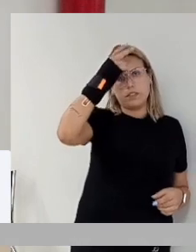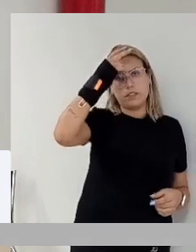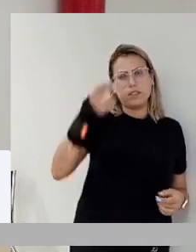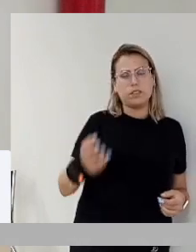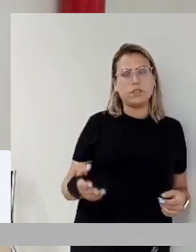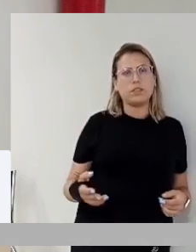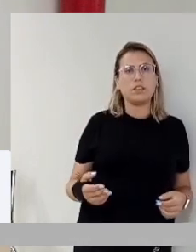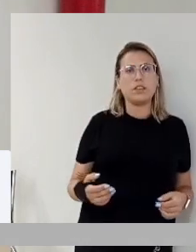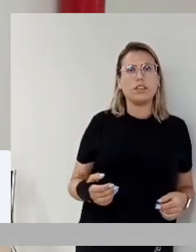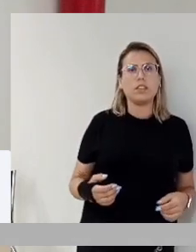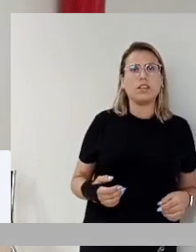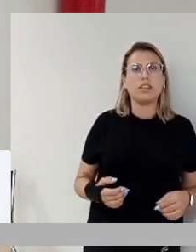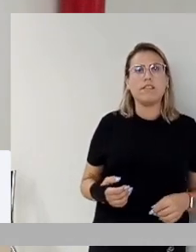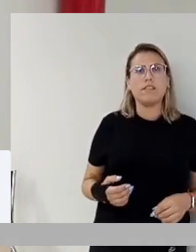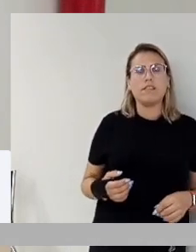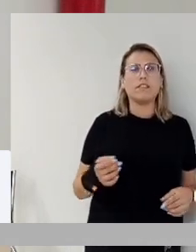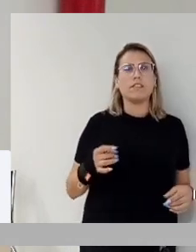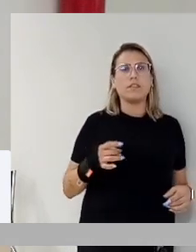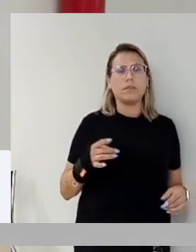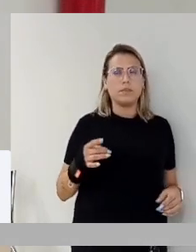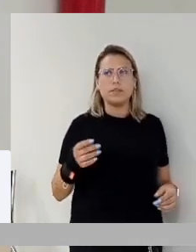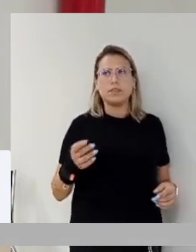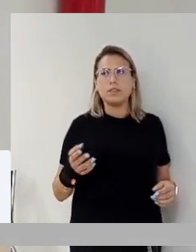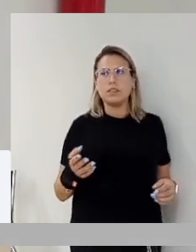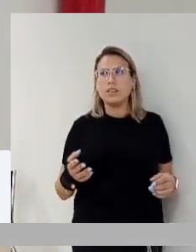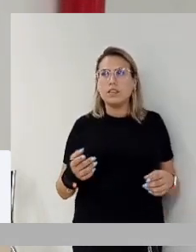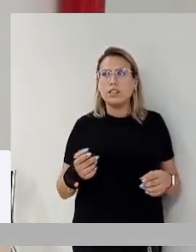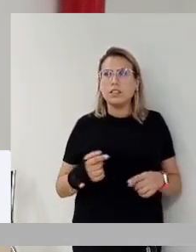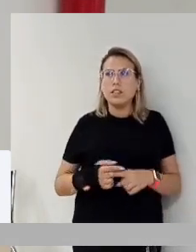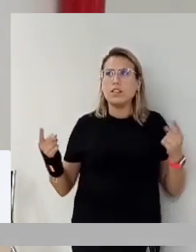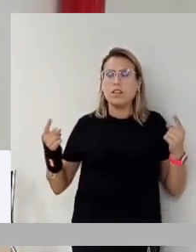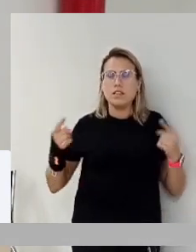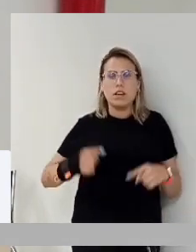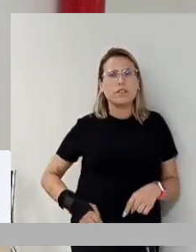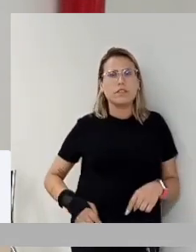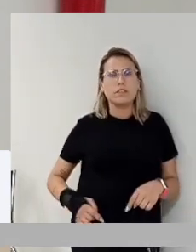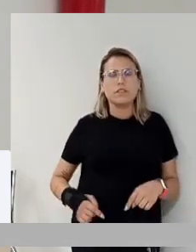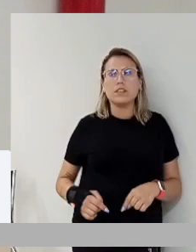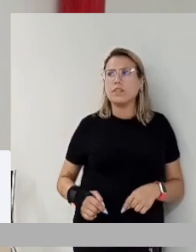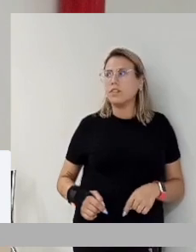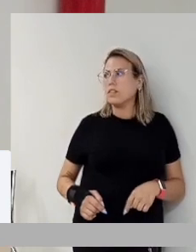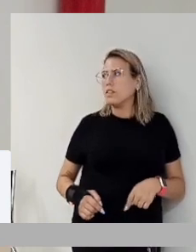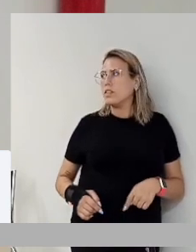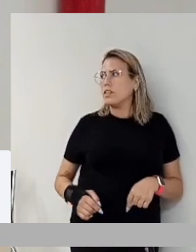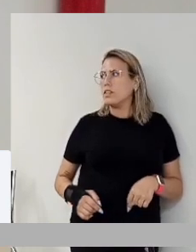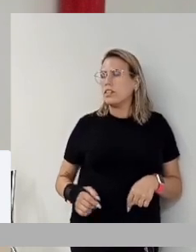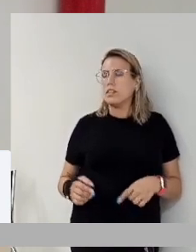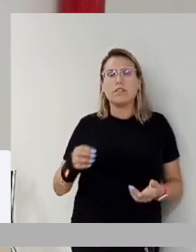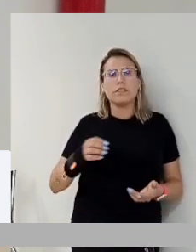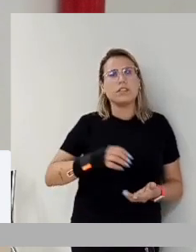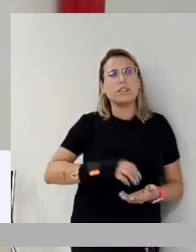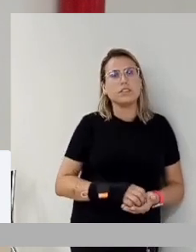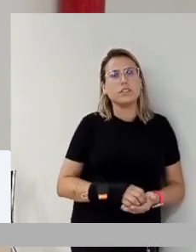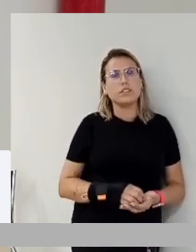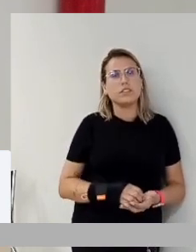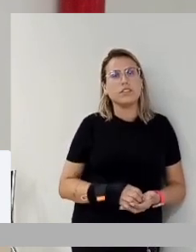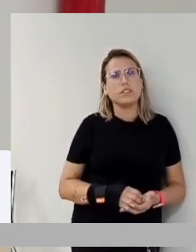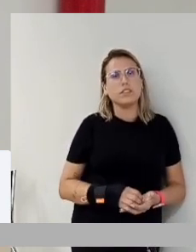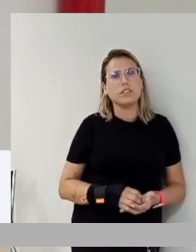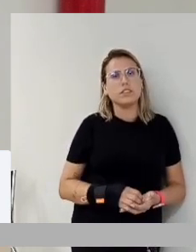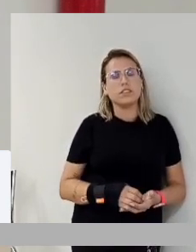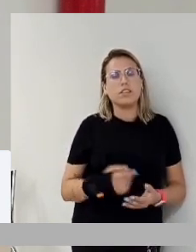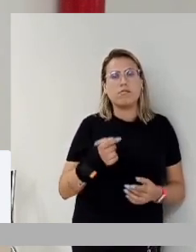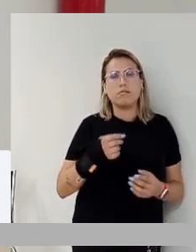quadrado ali na prefeitura comer tudinho sabe é Um Desafio Grande a gente investir em em em